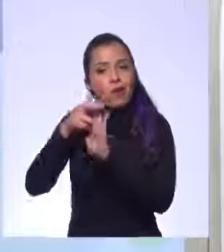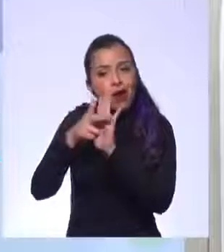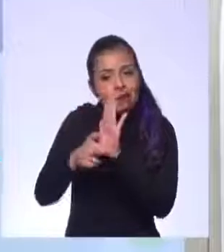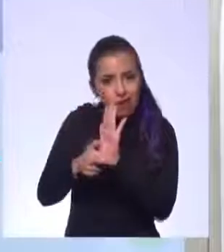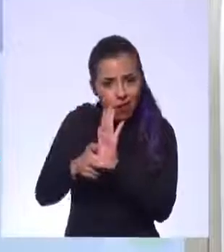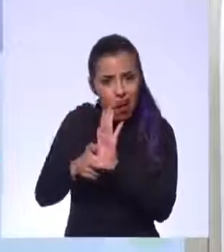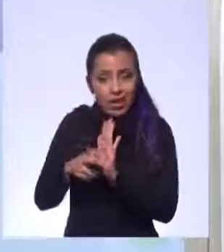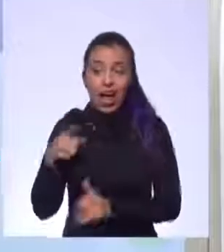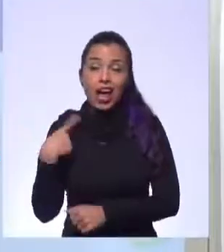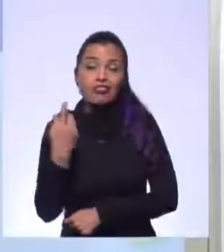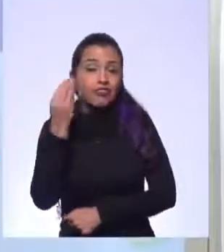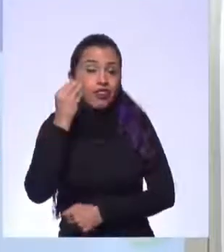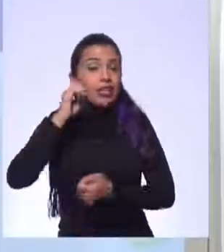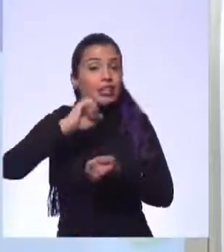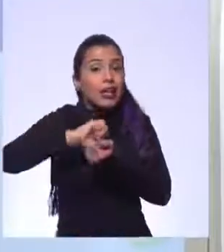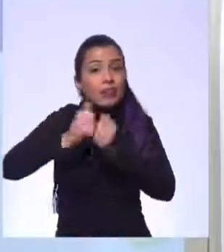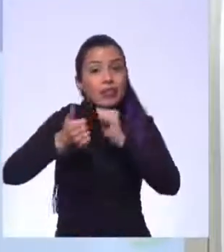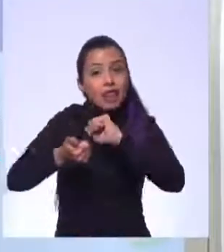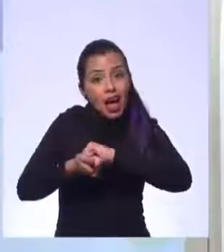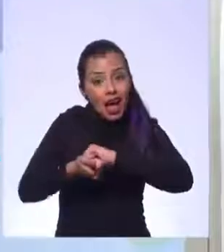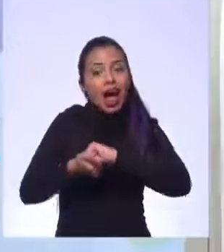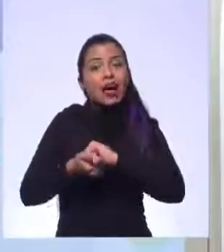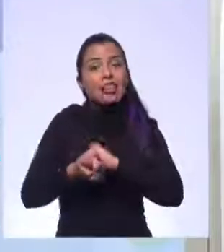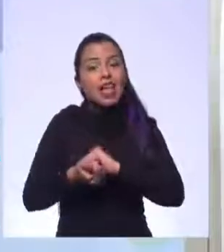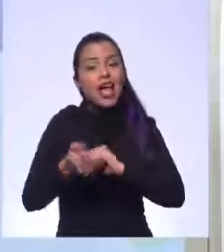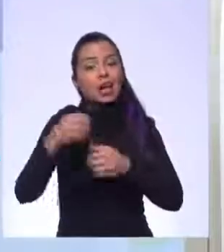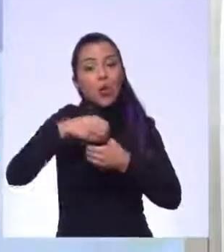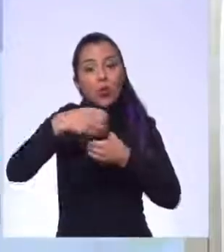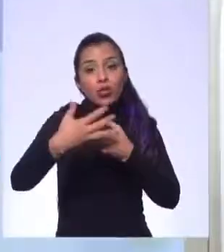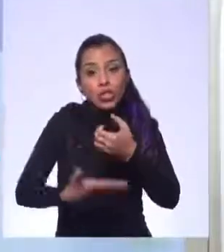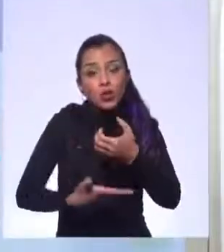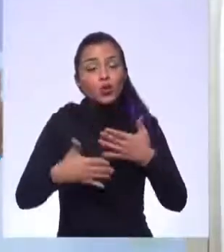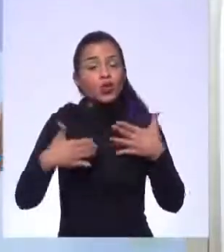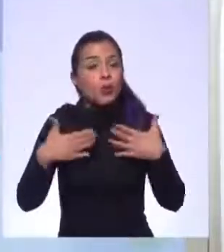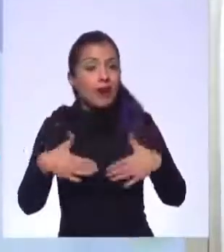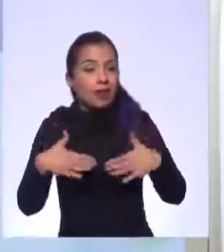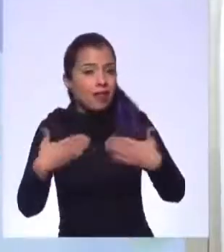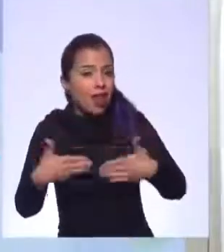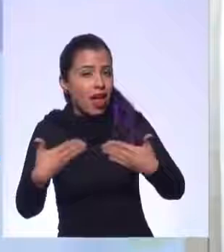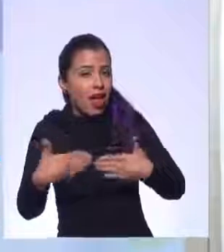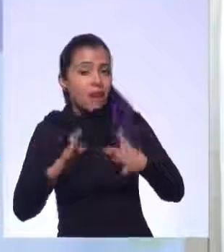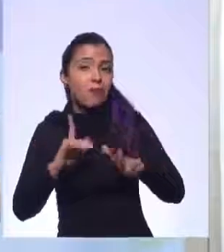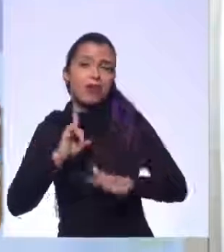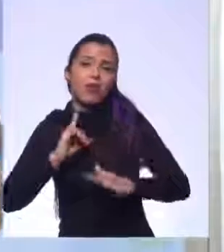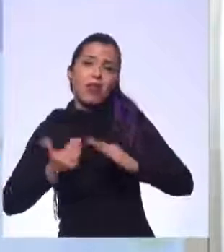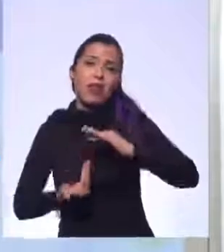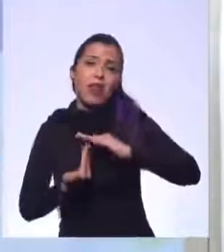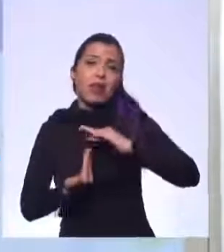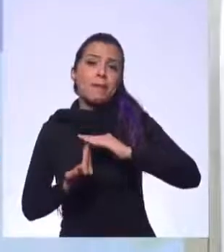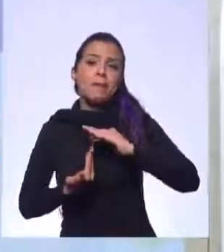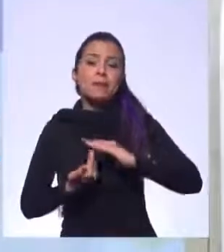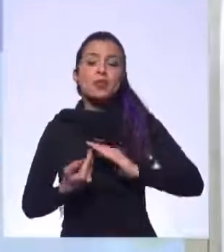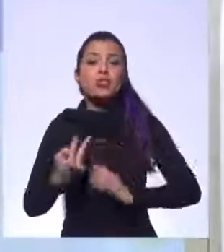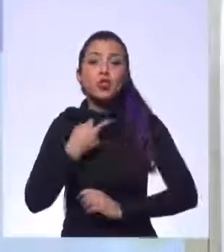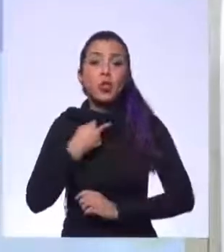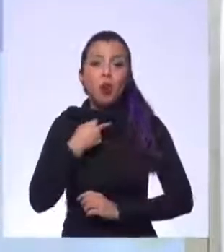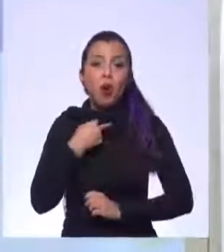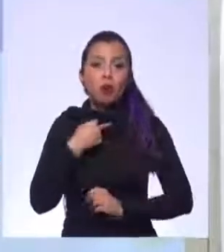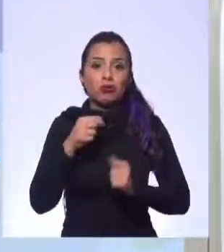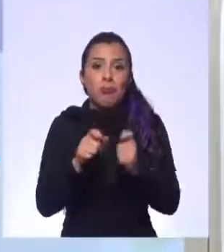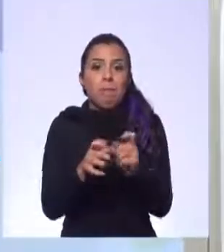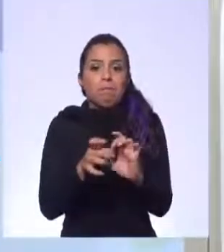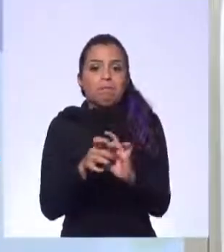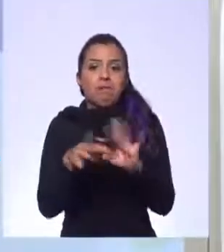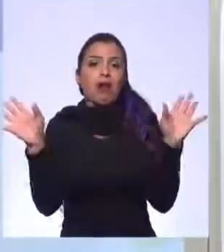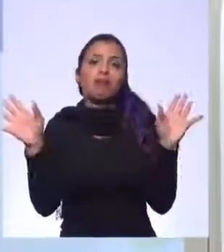conteúdo, com a situação que nós estamos vivendo, mas também eu tenho um certo limite, né? Eu não posso extrapolar, tá